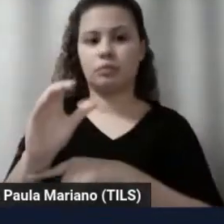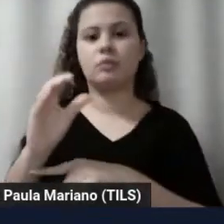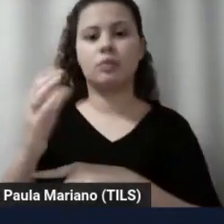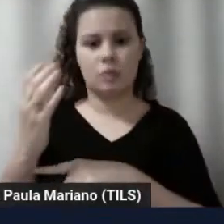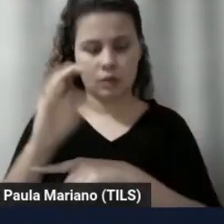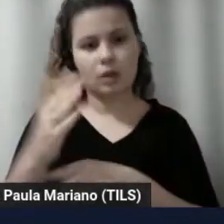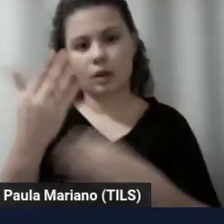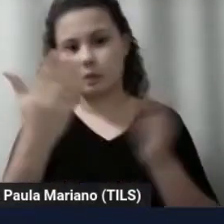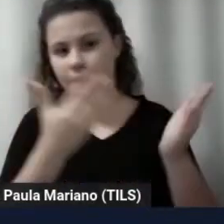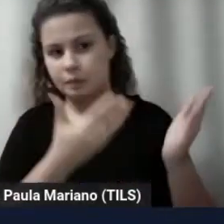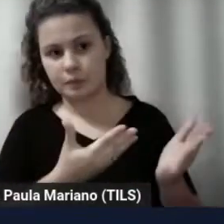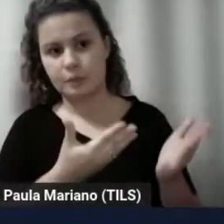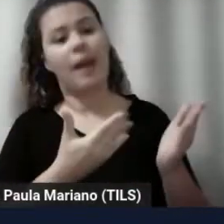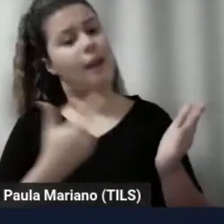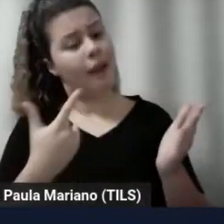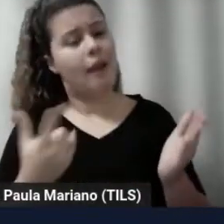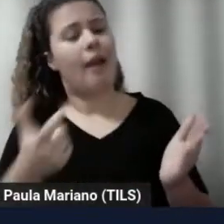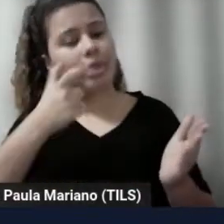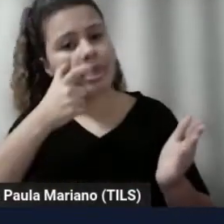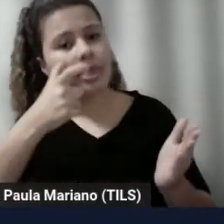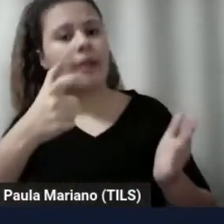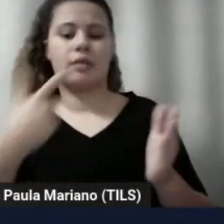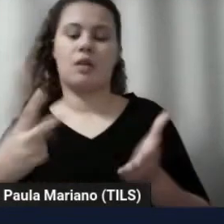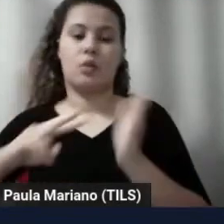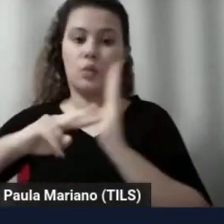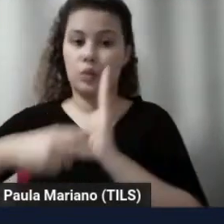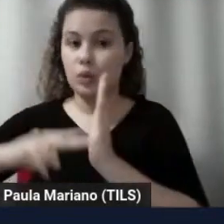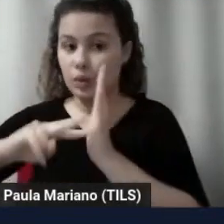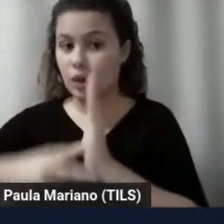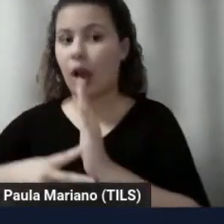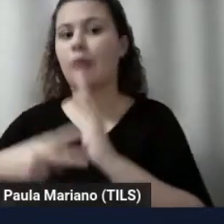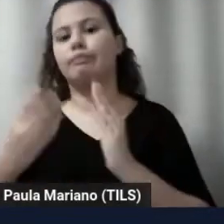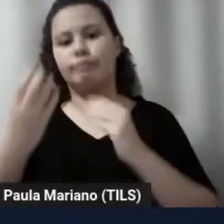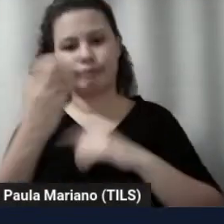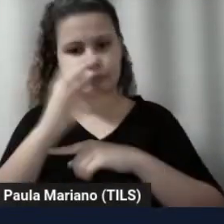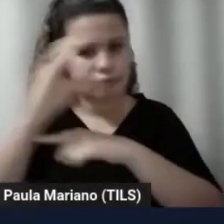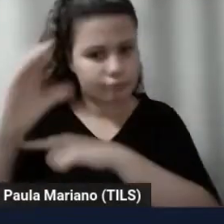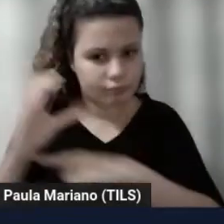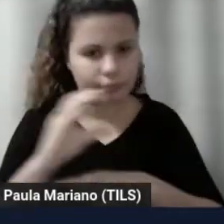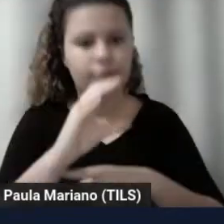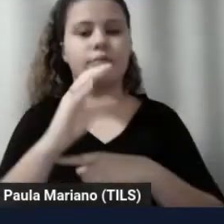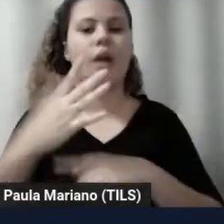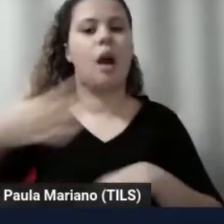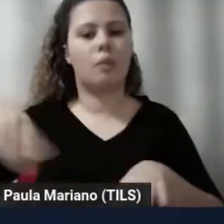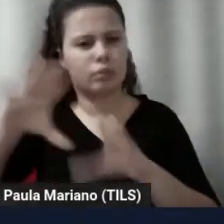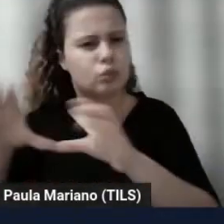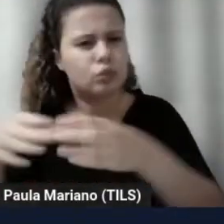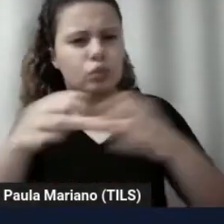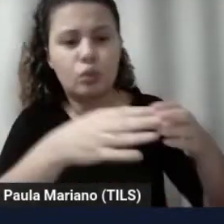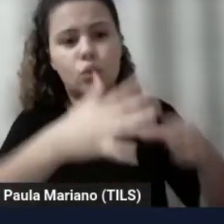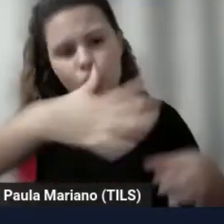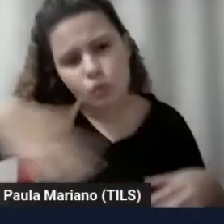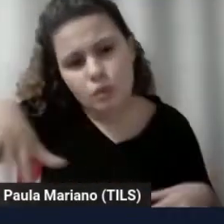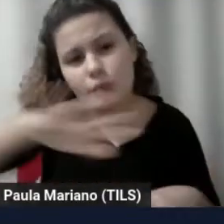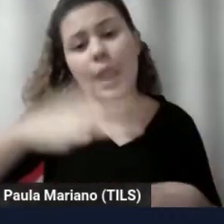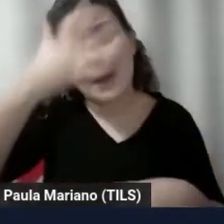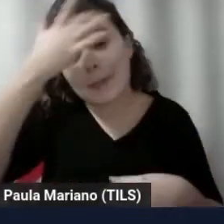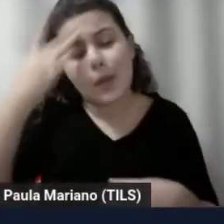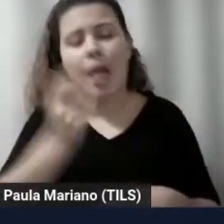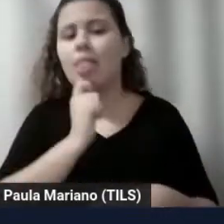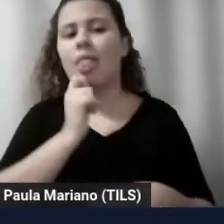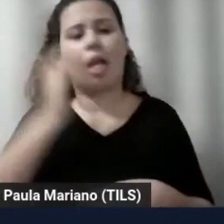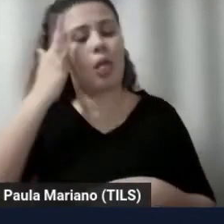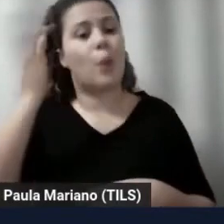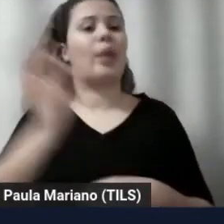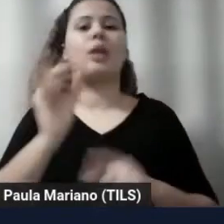interessante para os sindicatos divulgarem isso aí para suas categorias, para quem ainda não entendeu a relação da luta